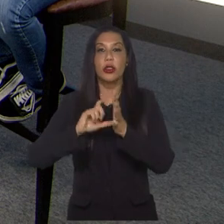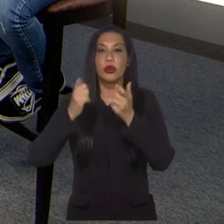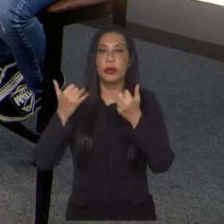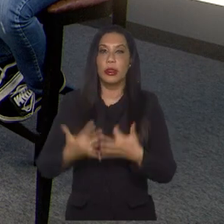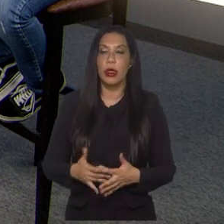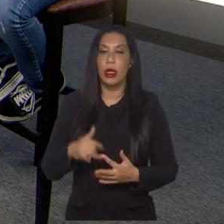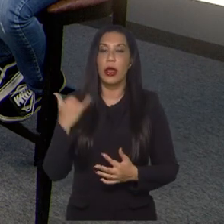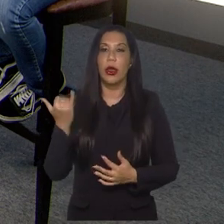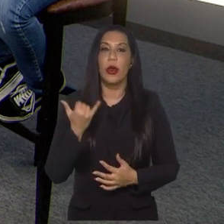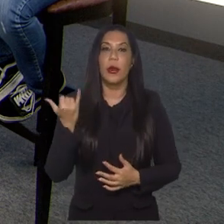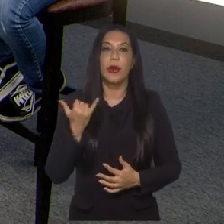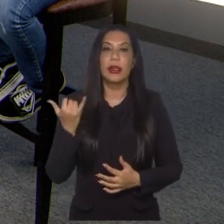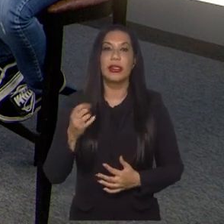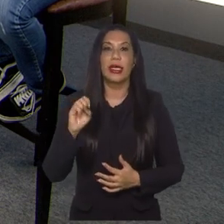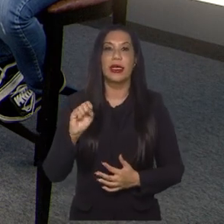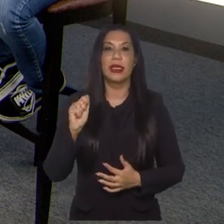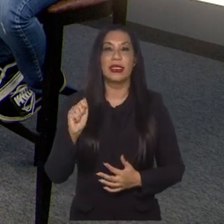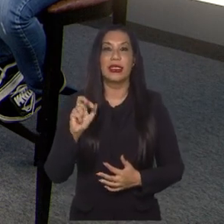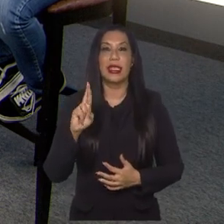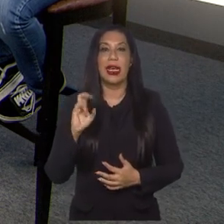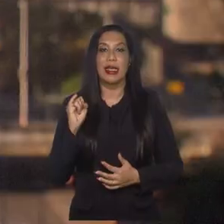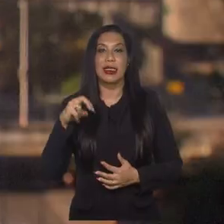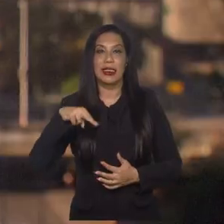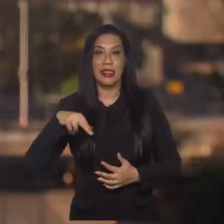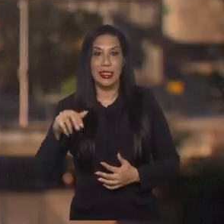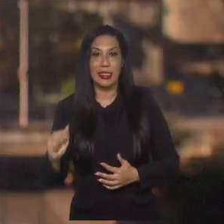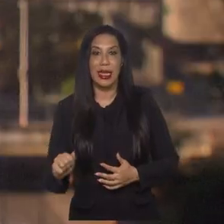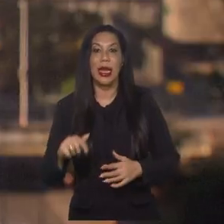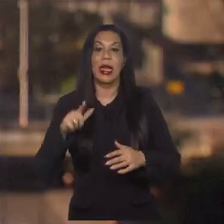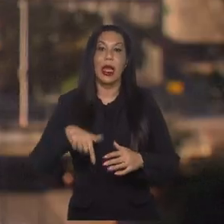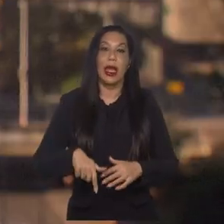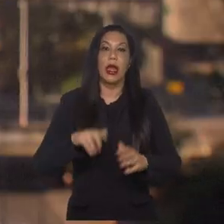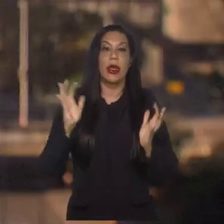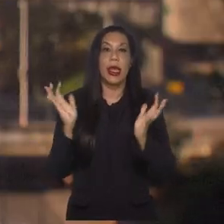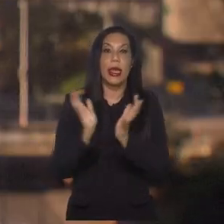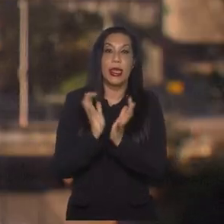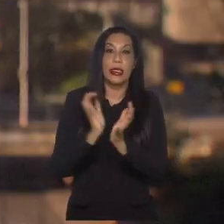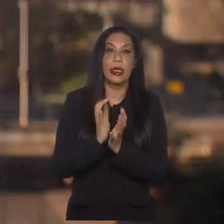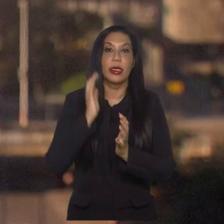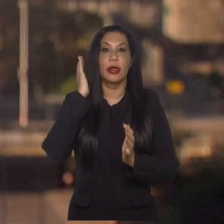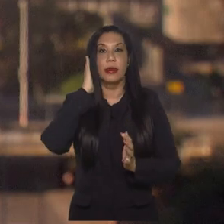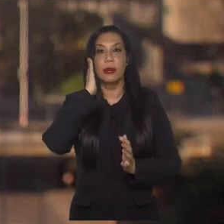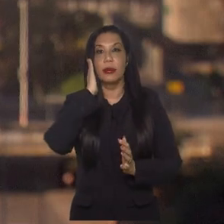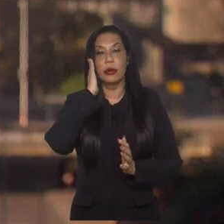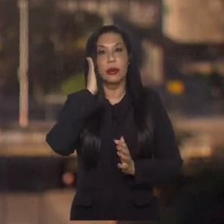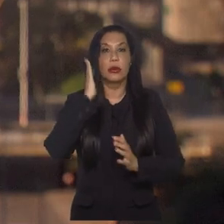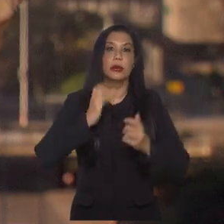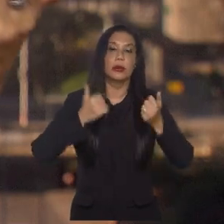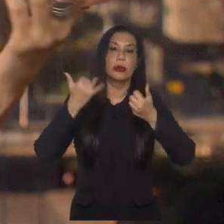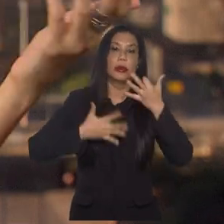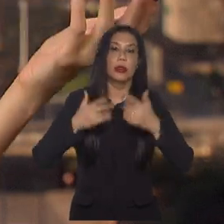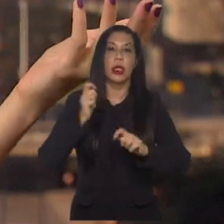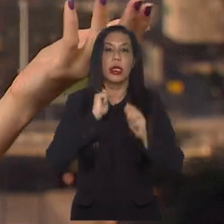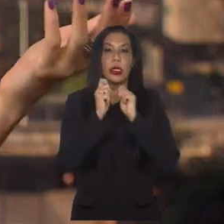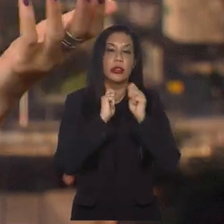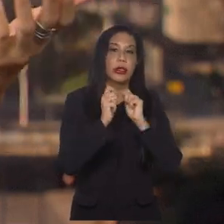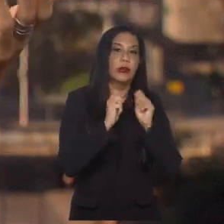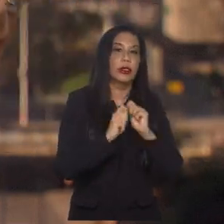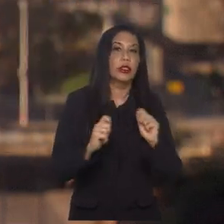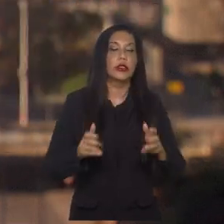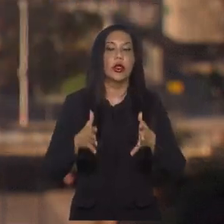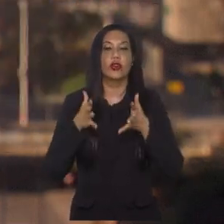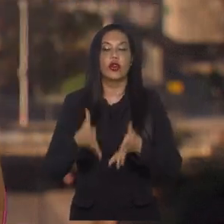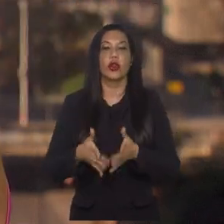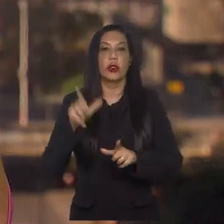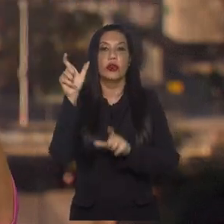importância da Sarina Wiegmann, né? Exatamente. Nessa equipe. E eu estava acompanhando algumas entrevistas das jogadoras e